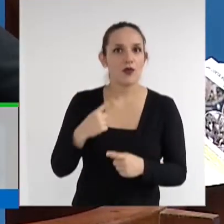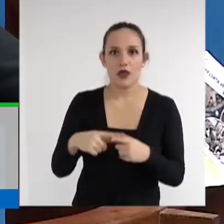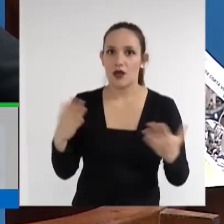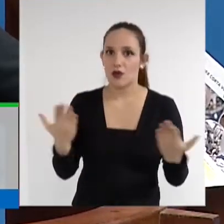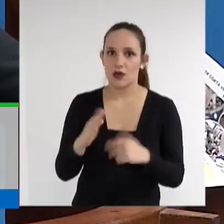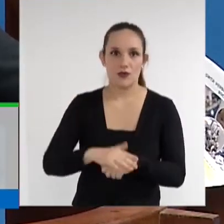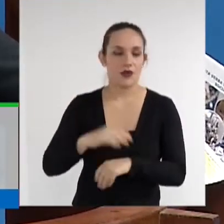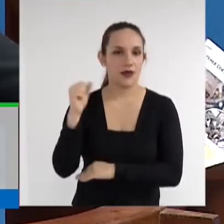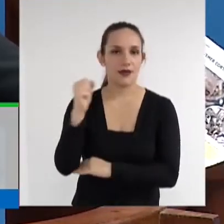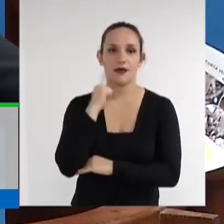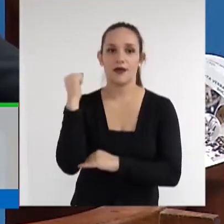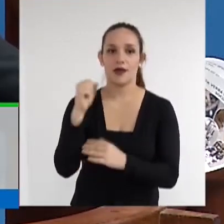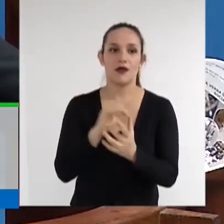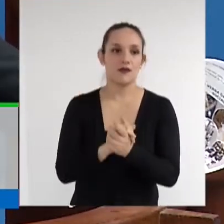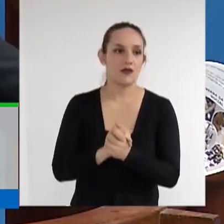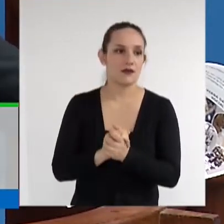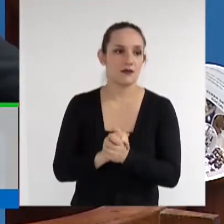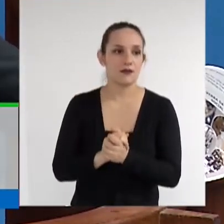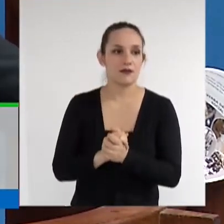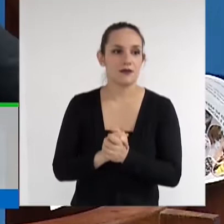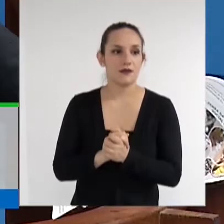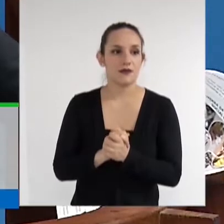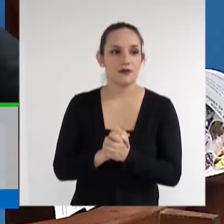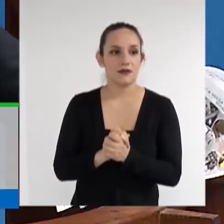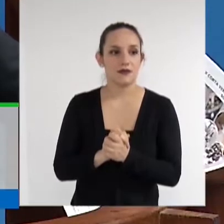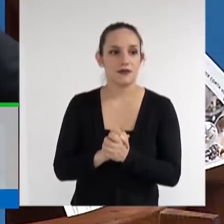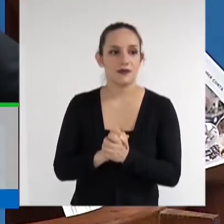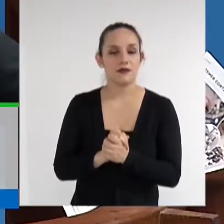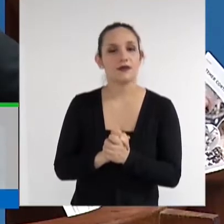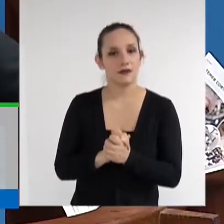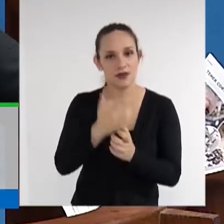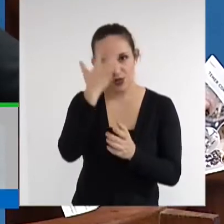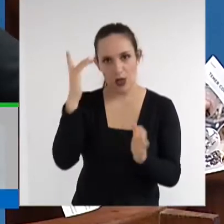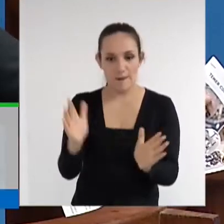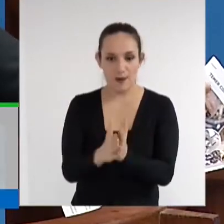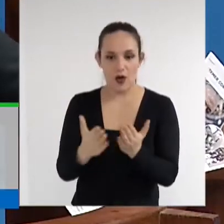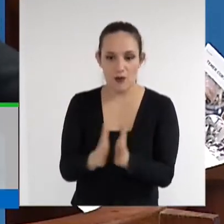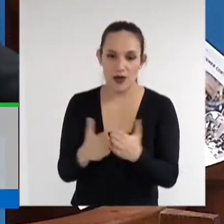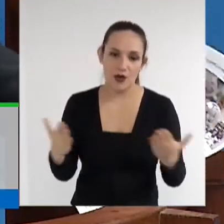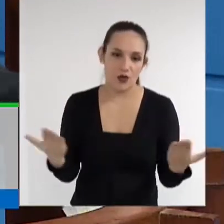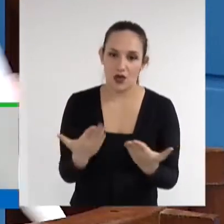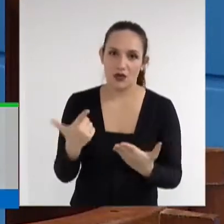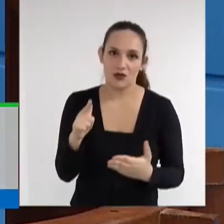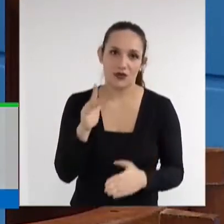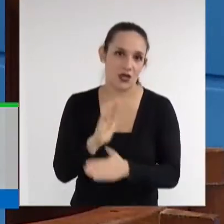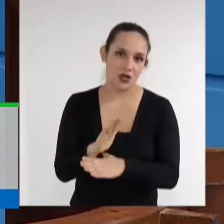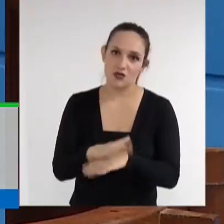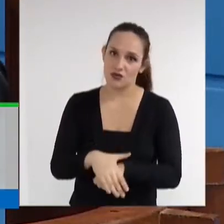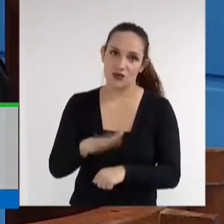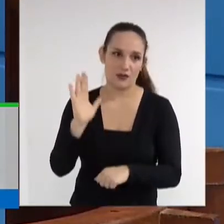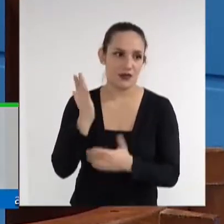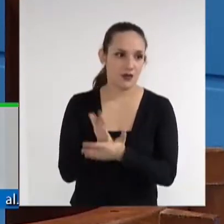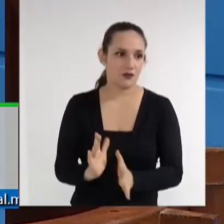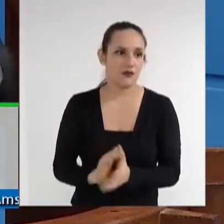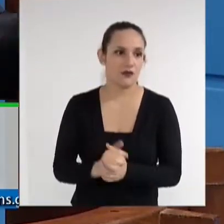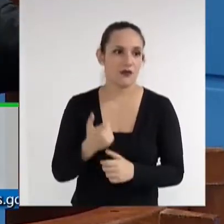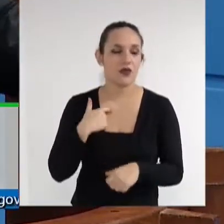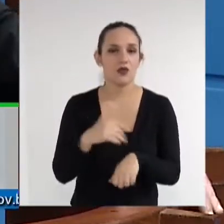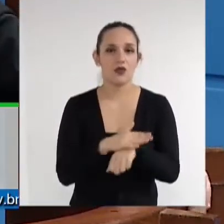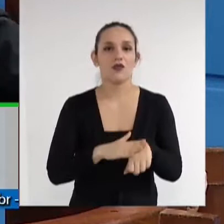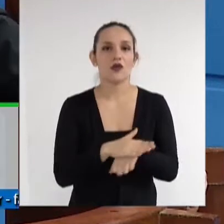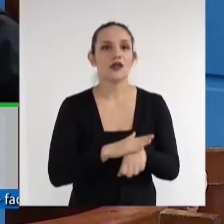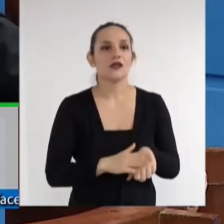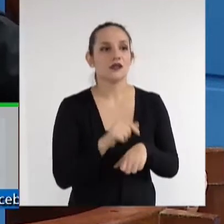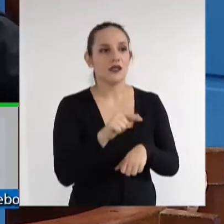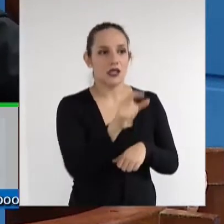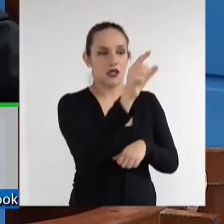Os pobres novamente estão desassistidos. eu conversava com um padre de uma paróquia